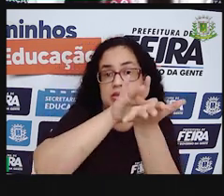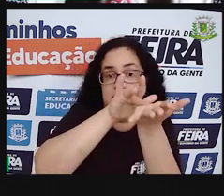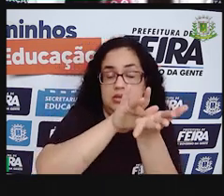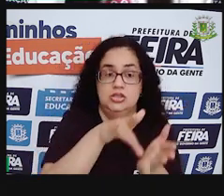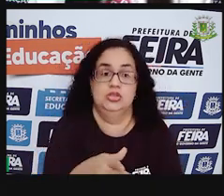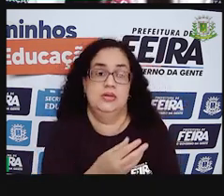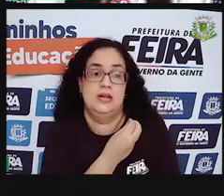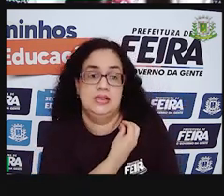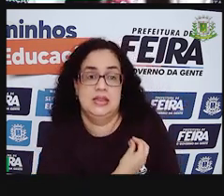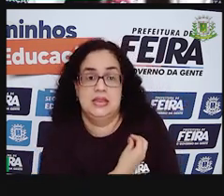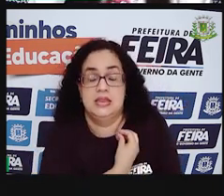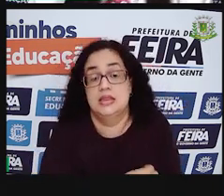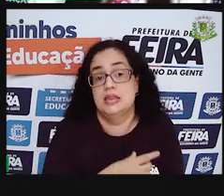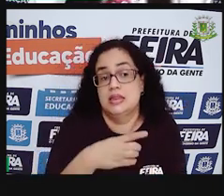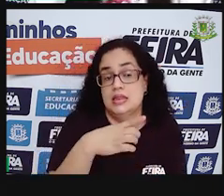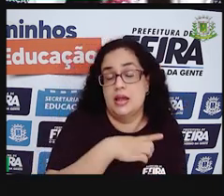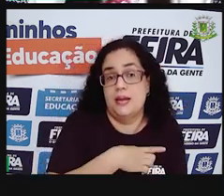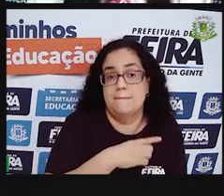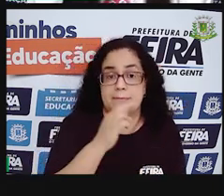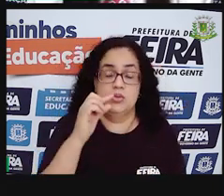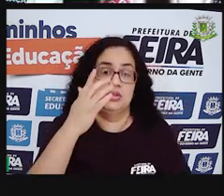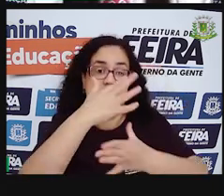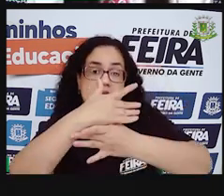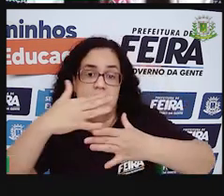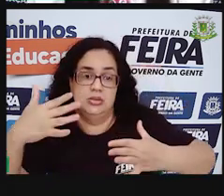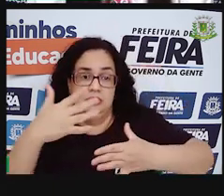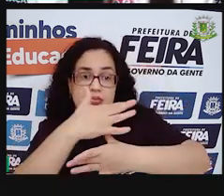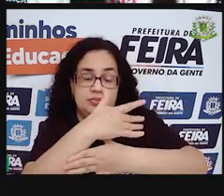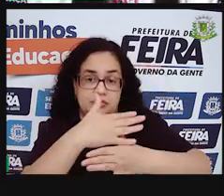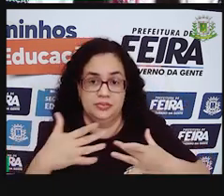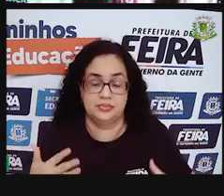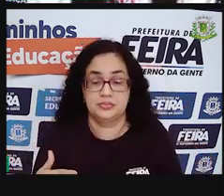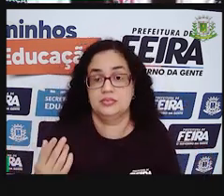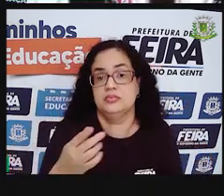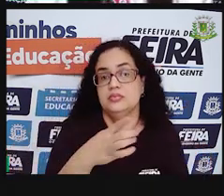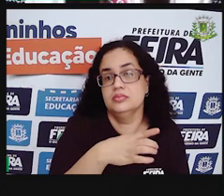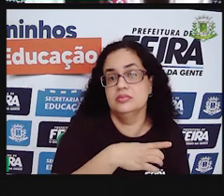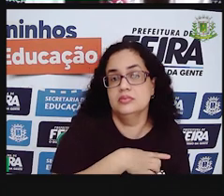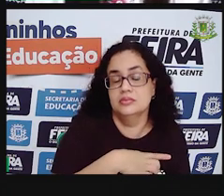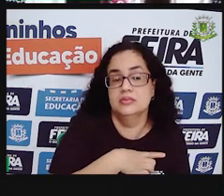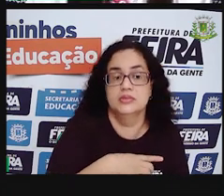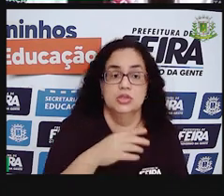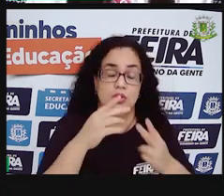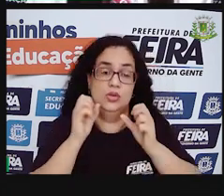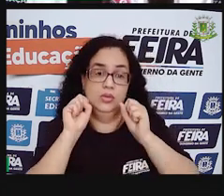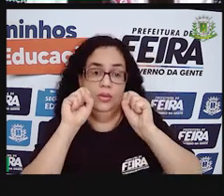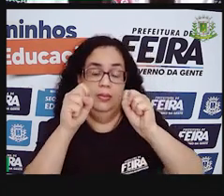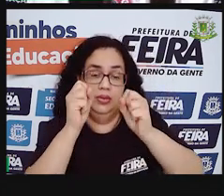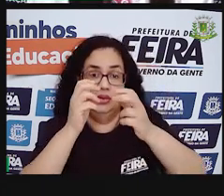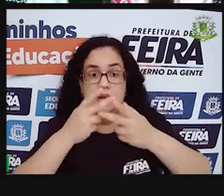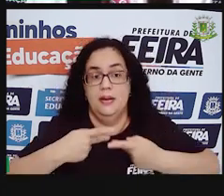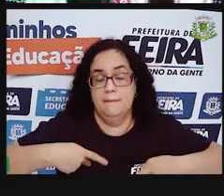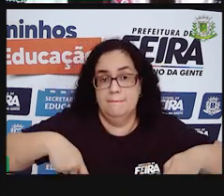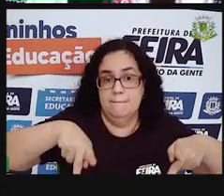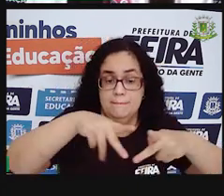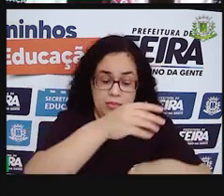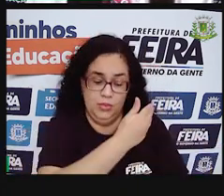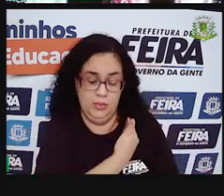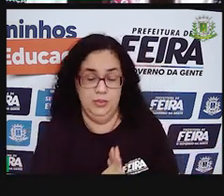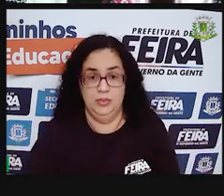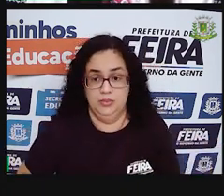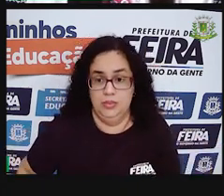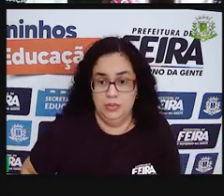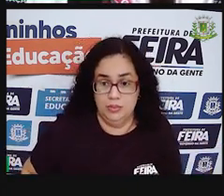vivendo, ainda existem poucas cidades ou pouca participação do poder público em defesa